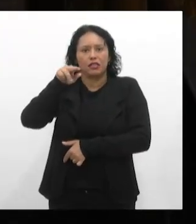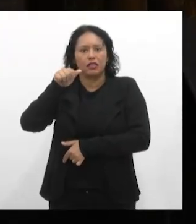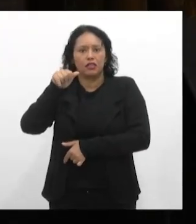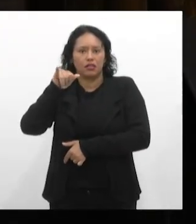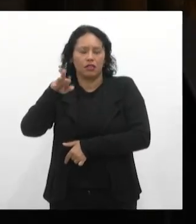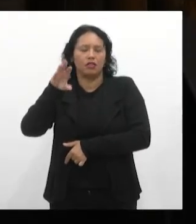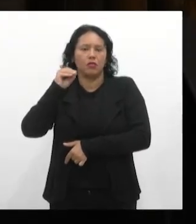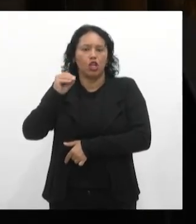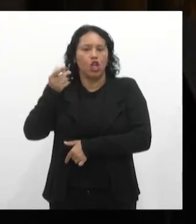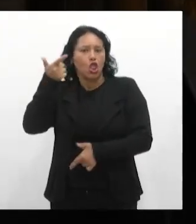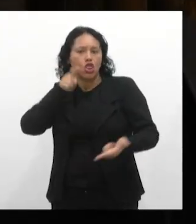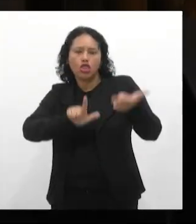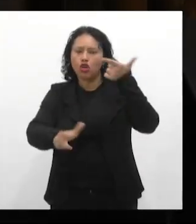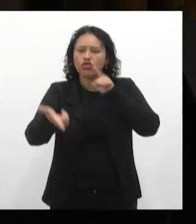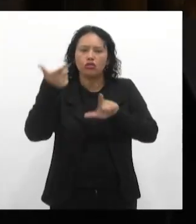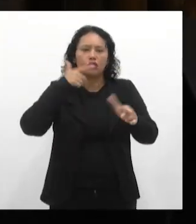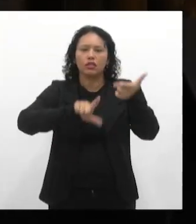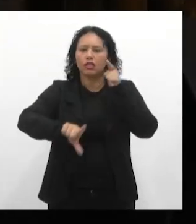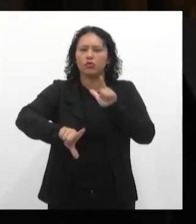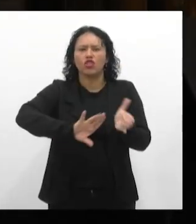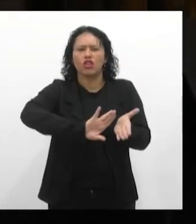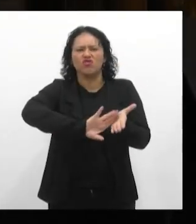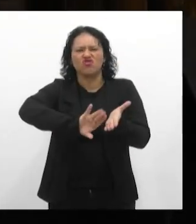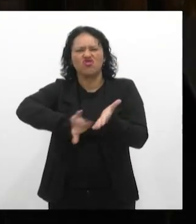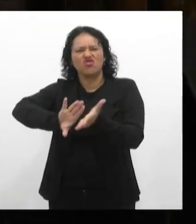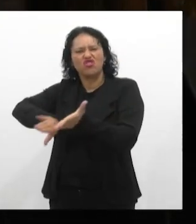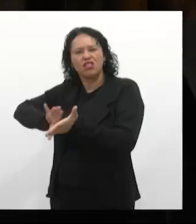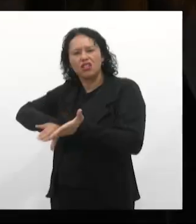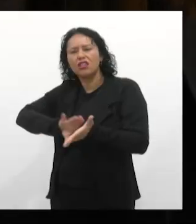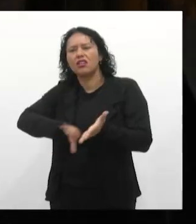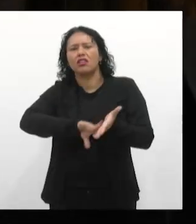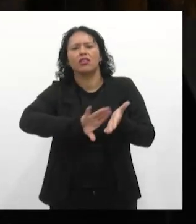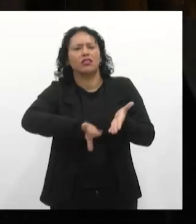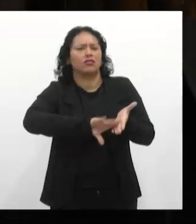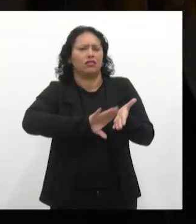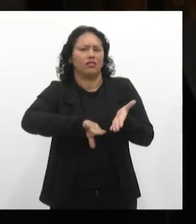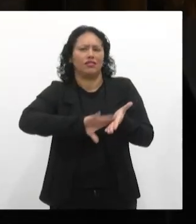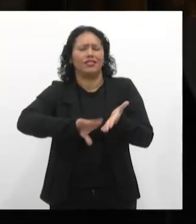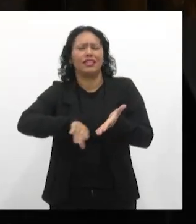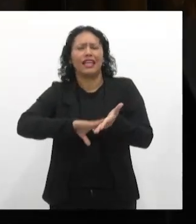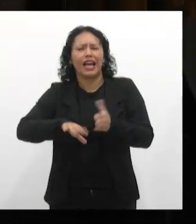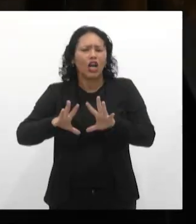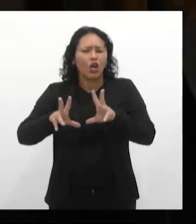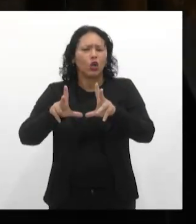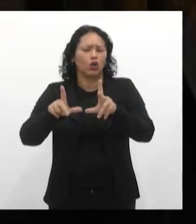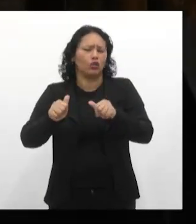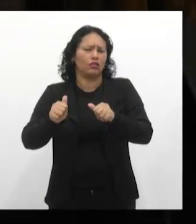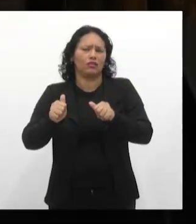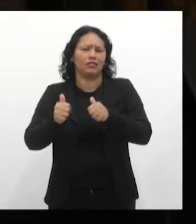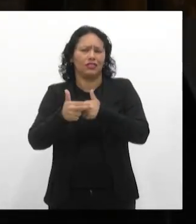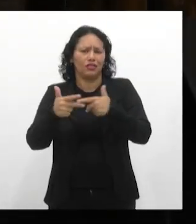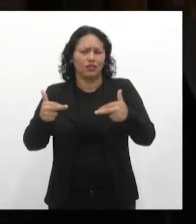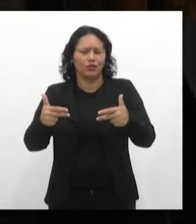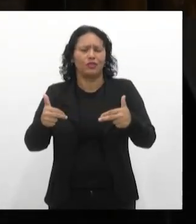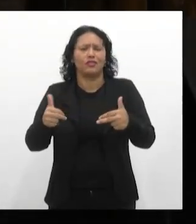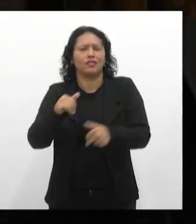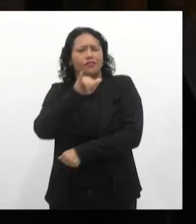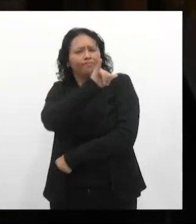gente consiga varrer do risco que o Estado está tendo